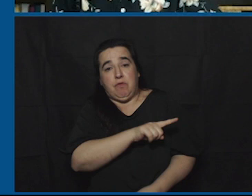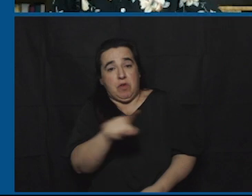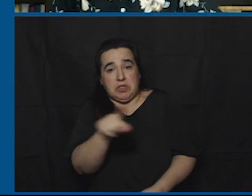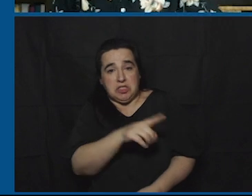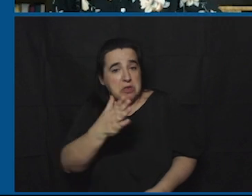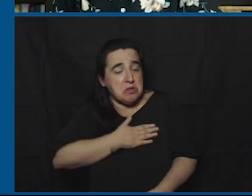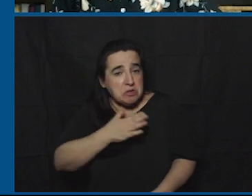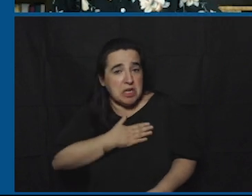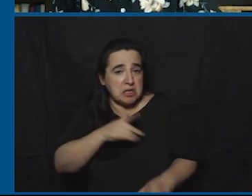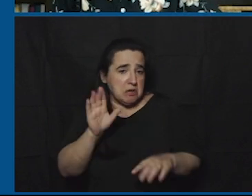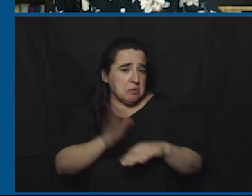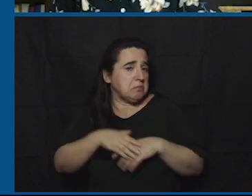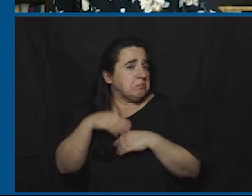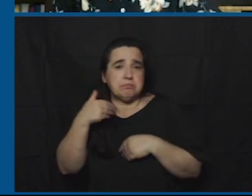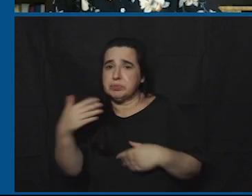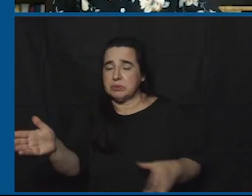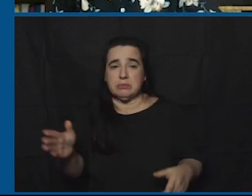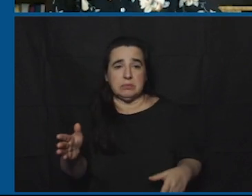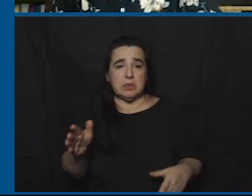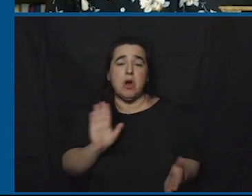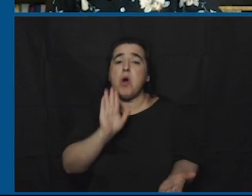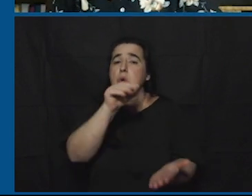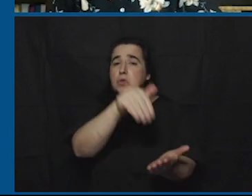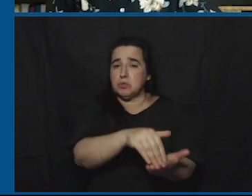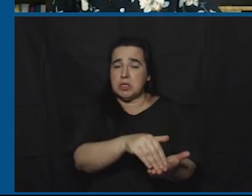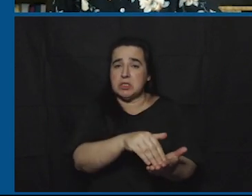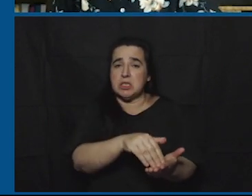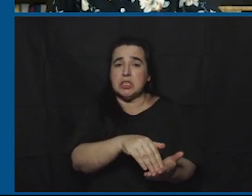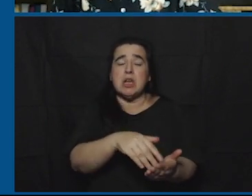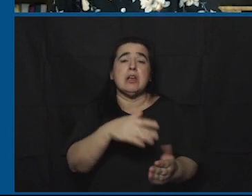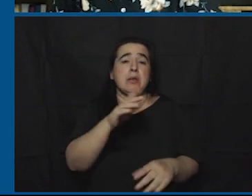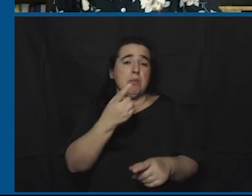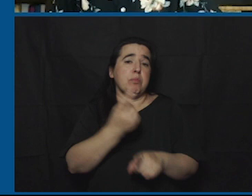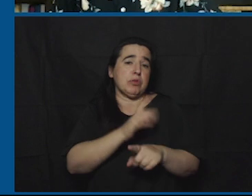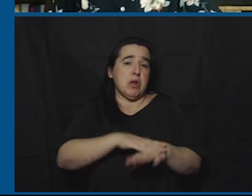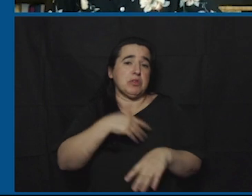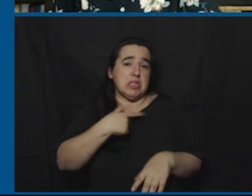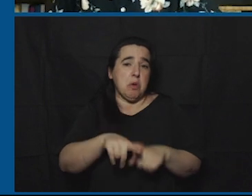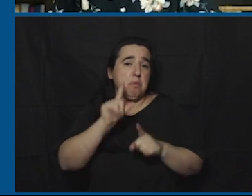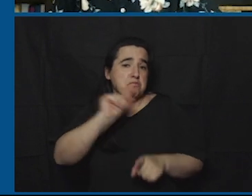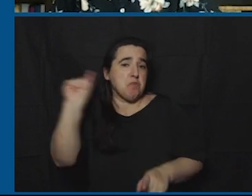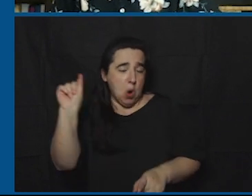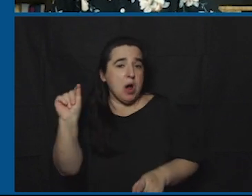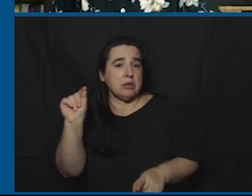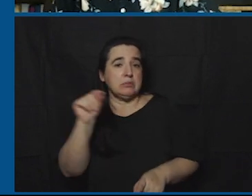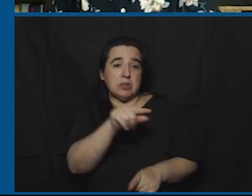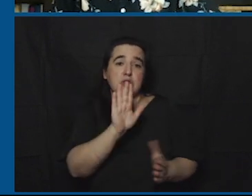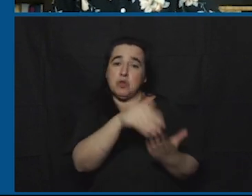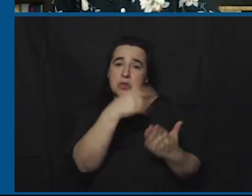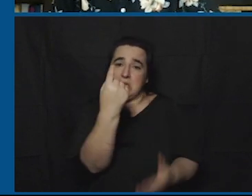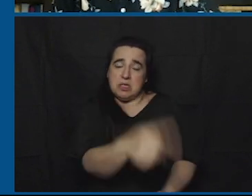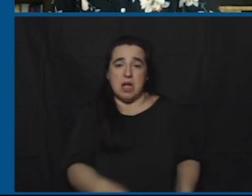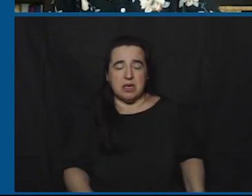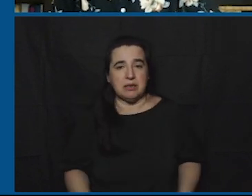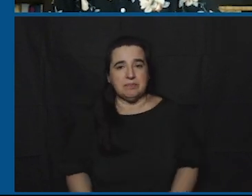eu saio. O que é que vocês vão ficar sujeitos às consequências da minha ausência do vosso meio? Penso que esta era